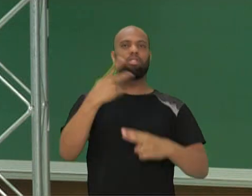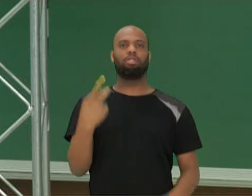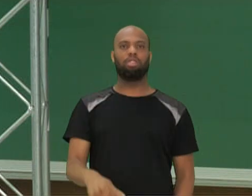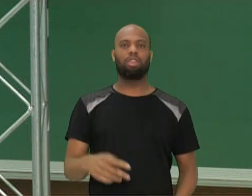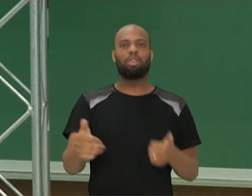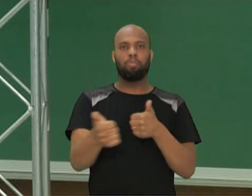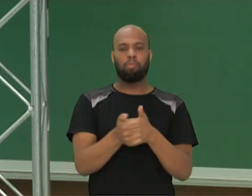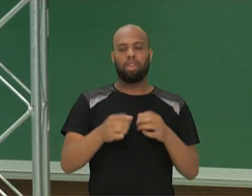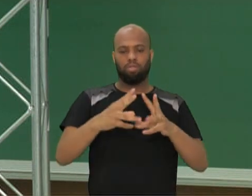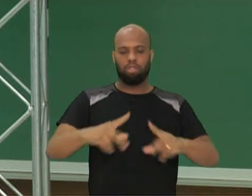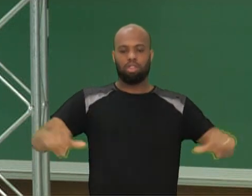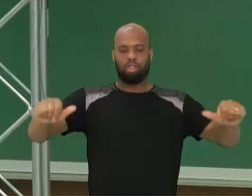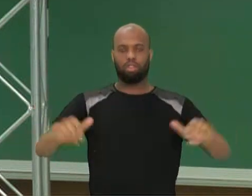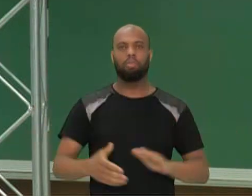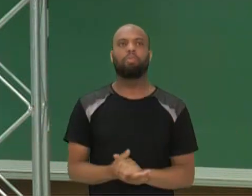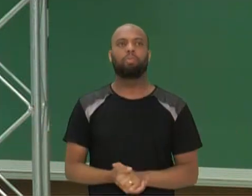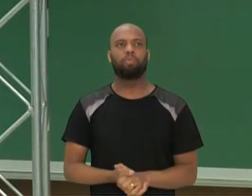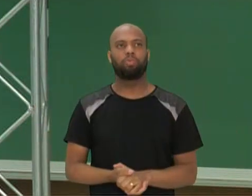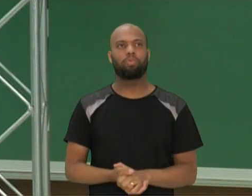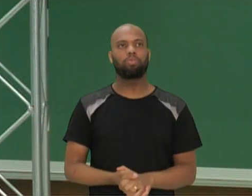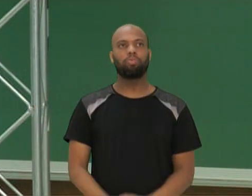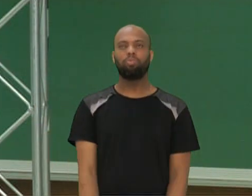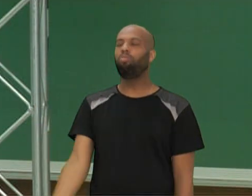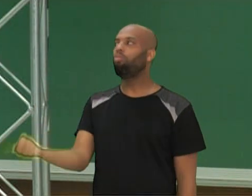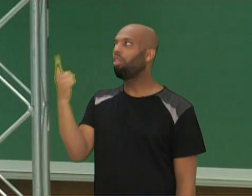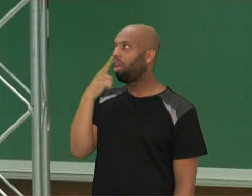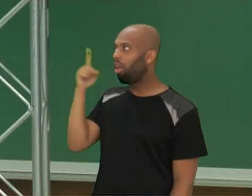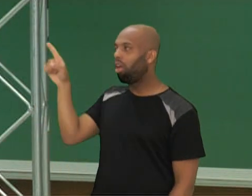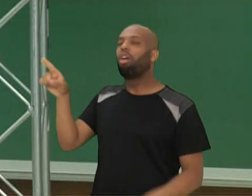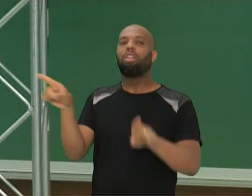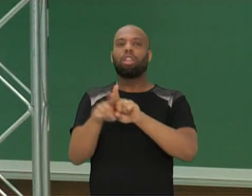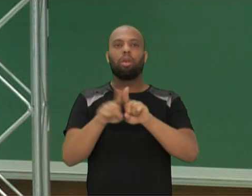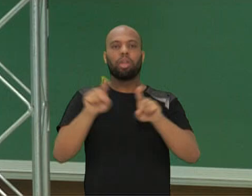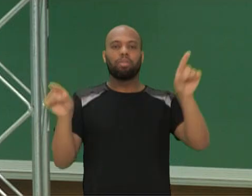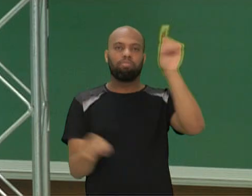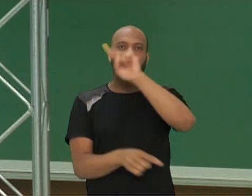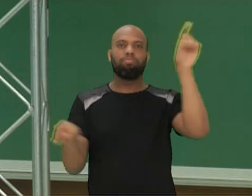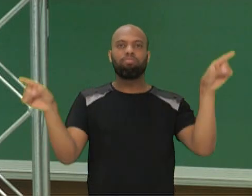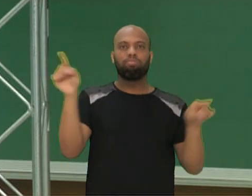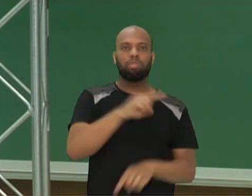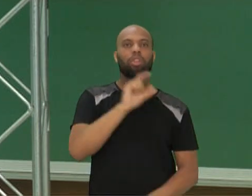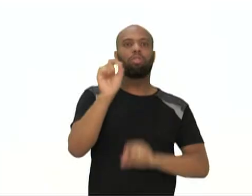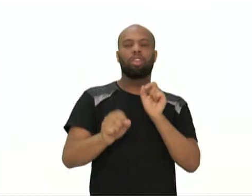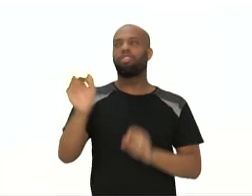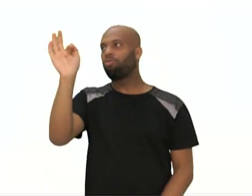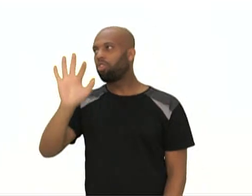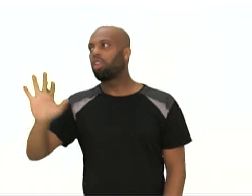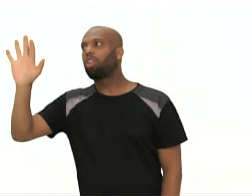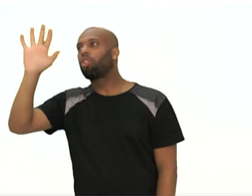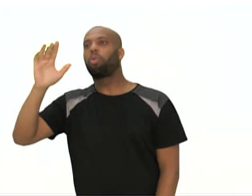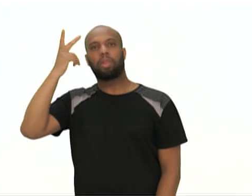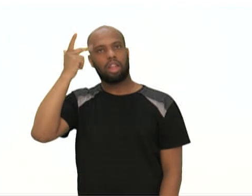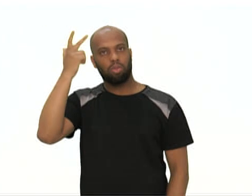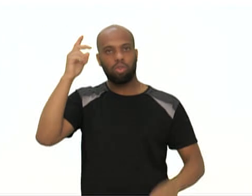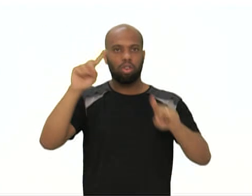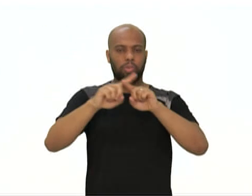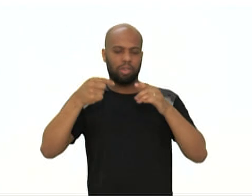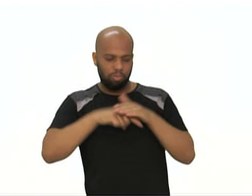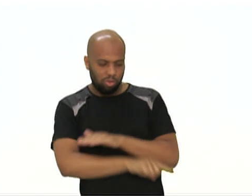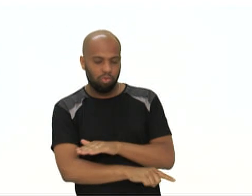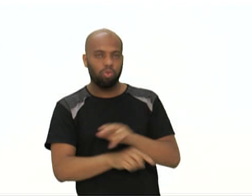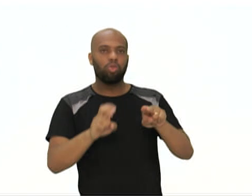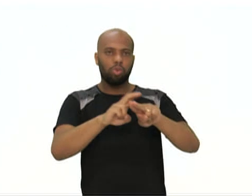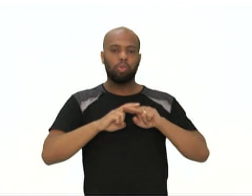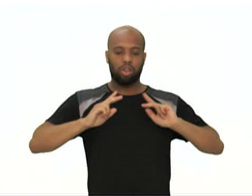à superfície terrestre. E aqui, ó, também na inversão térmica, ele é um fenômeno natural, porém intensificado